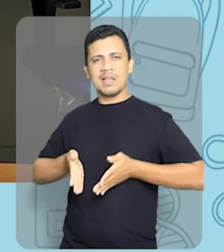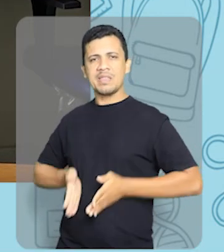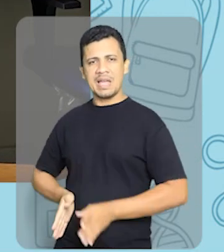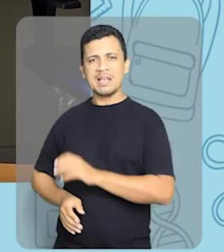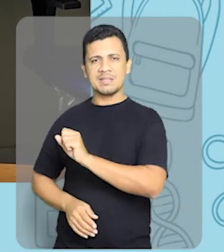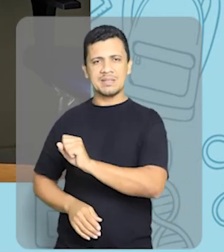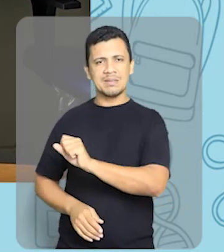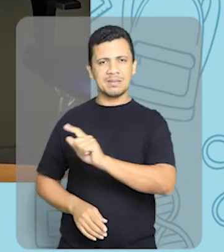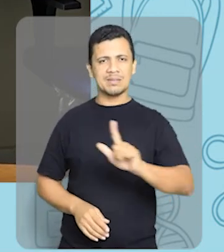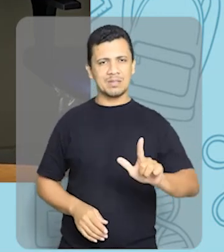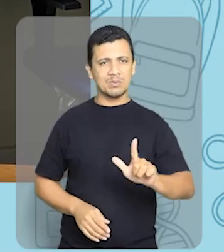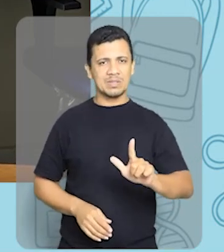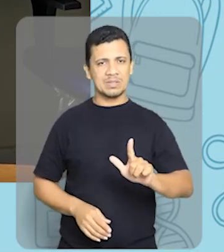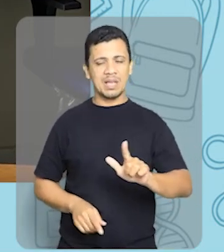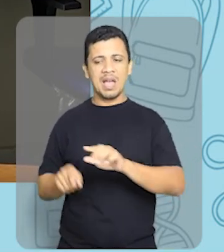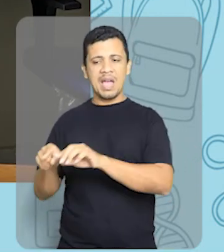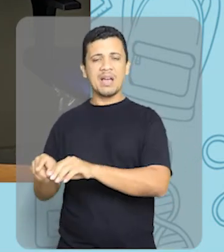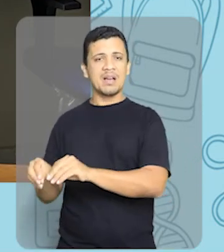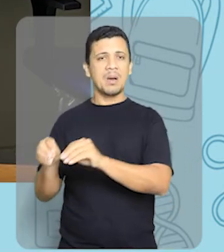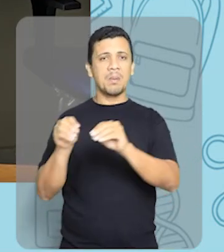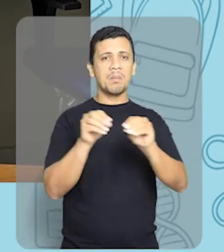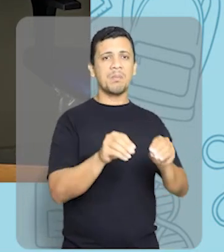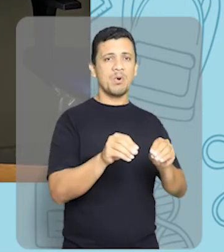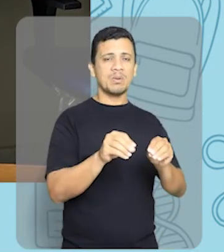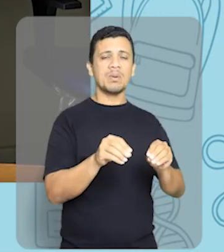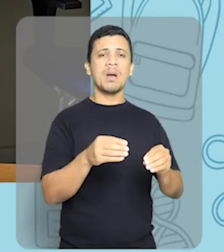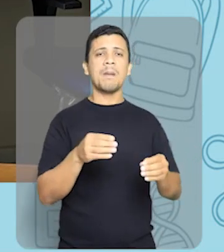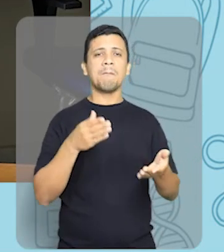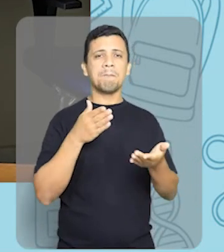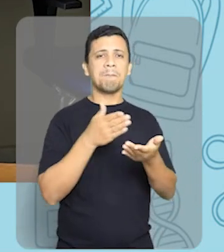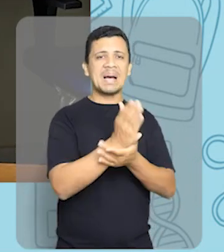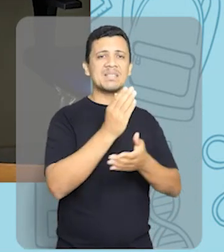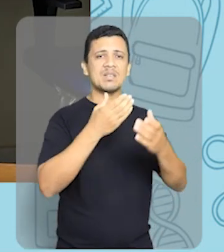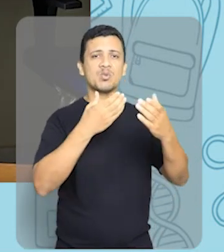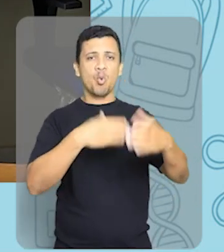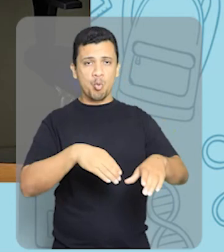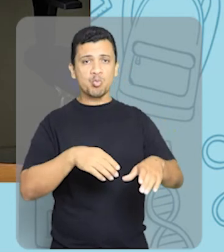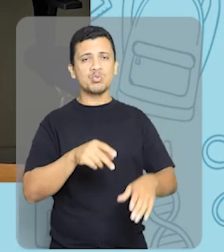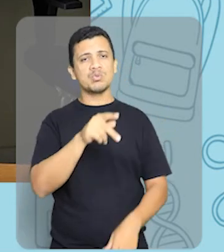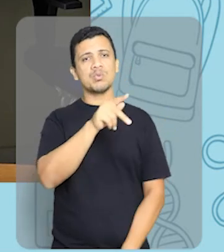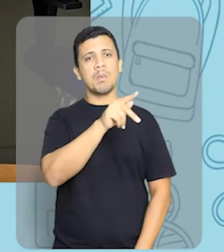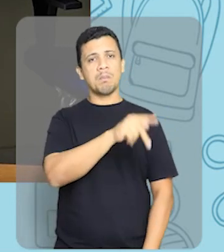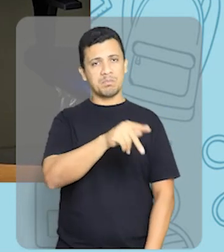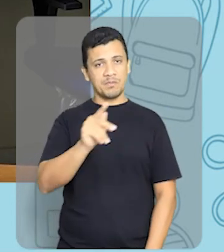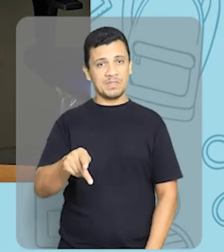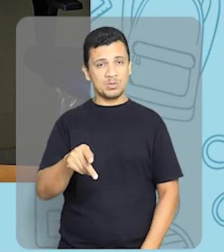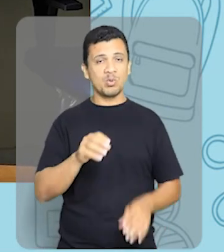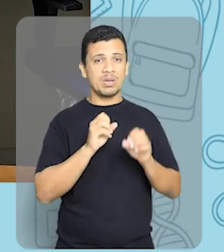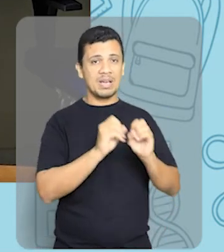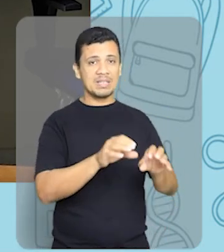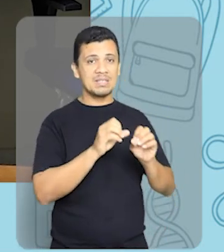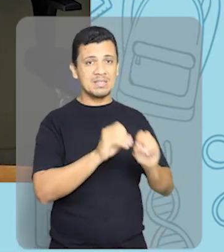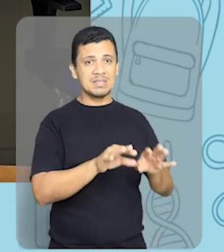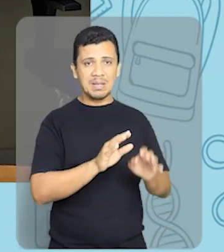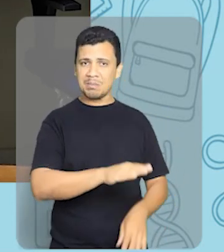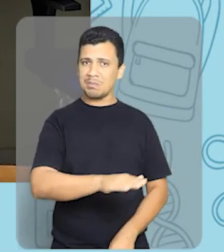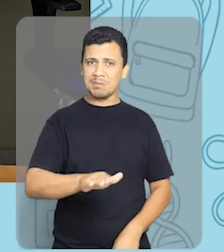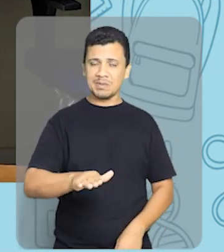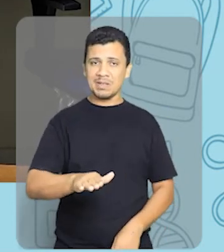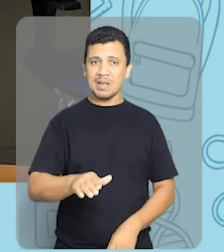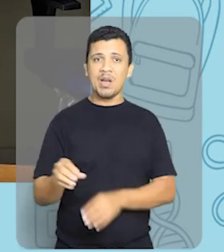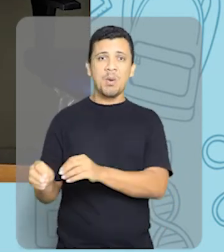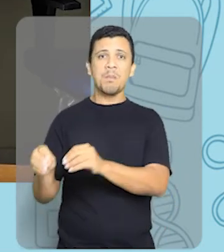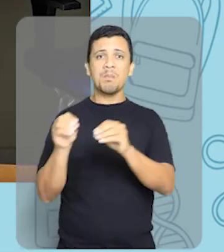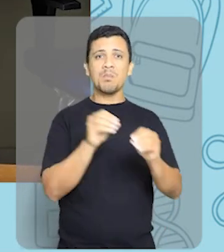Luís do Maranhão, mas quando ela passa num concurso para professora de instrução primária, ela vai para